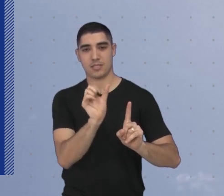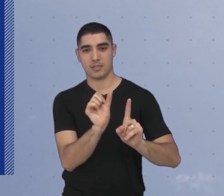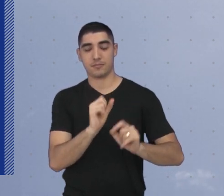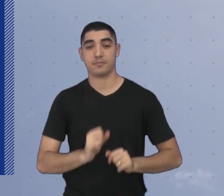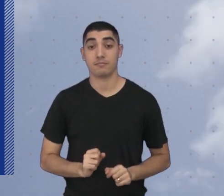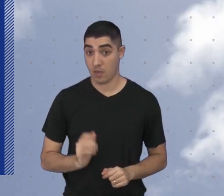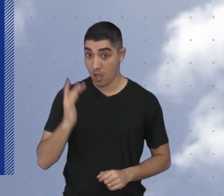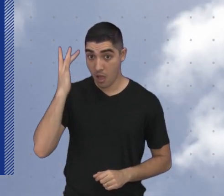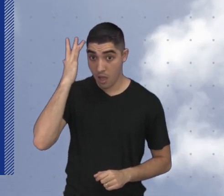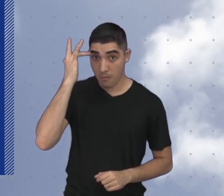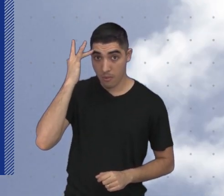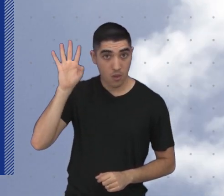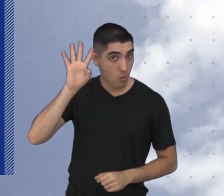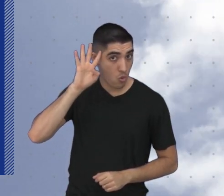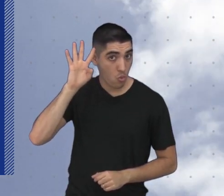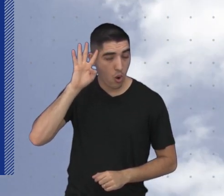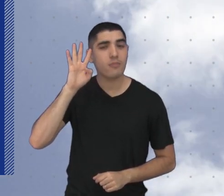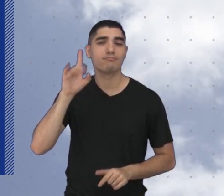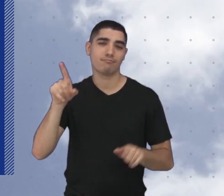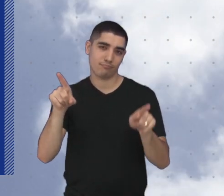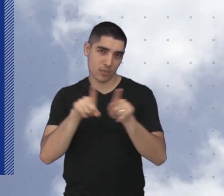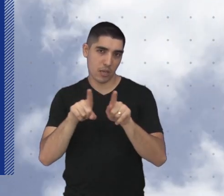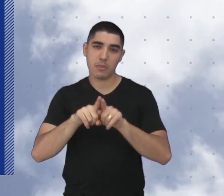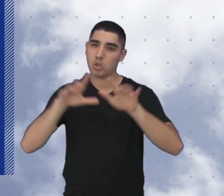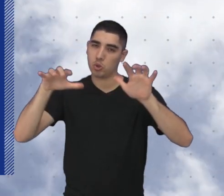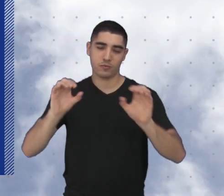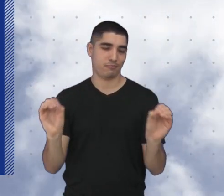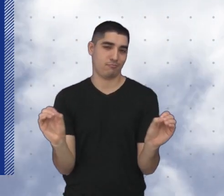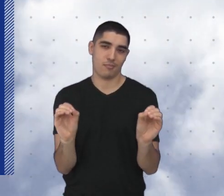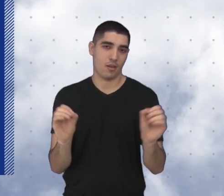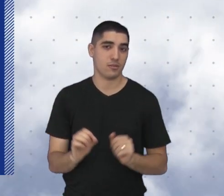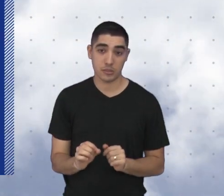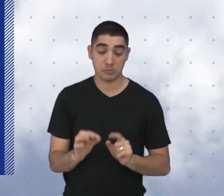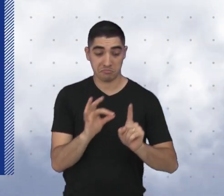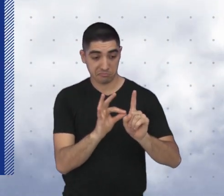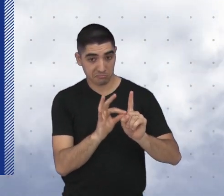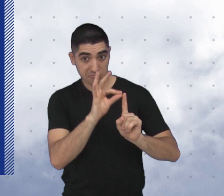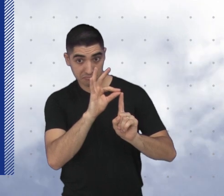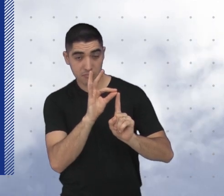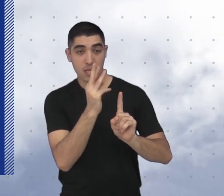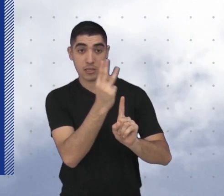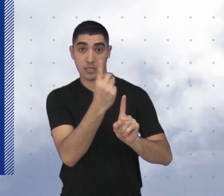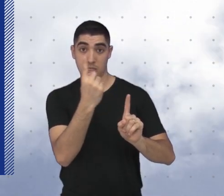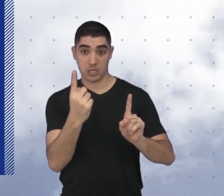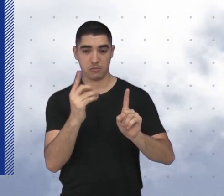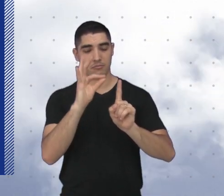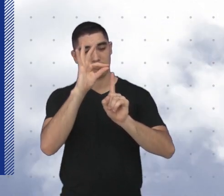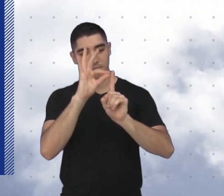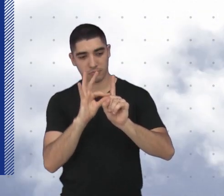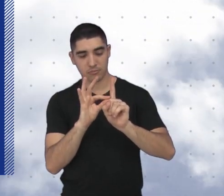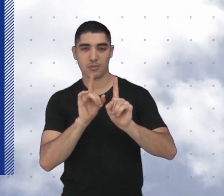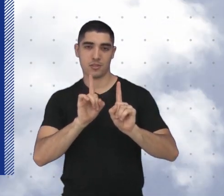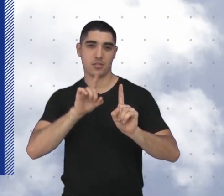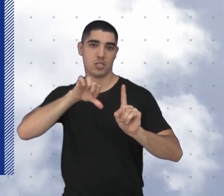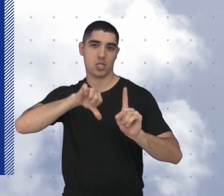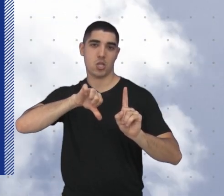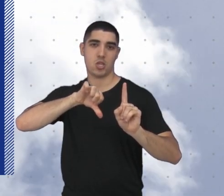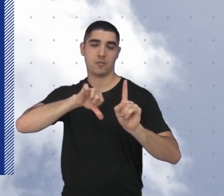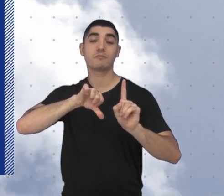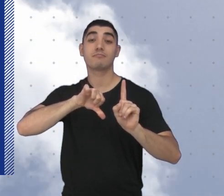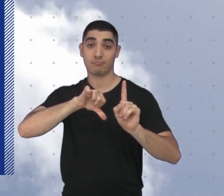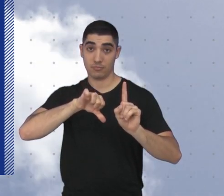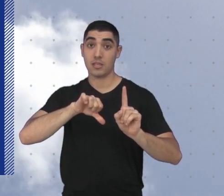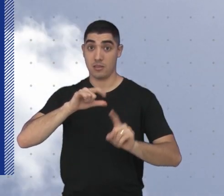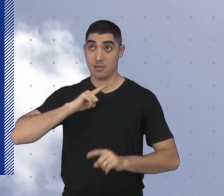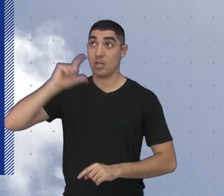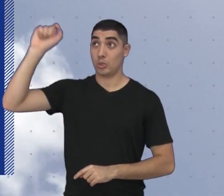de 16. Para amanhã, quarta-feira, também não há previsão de chuva. A máxima esperada é de 31 graus e a mínima de